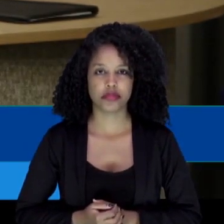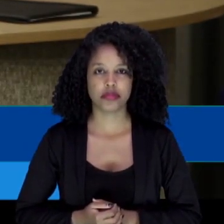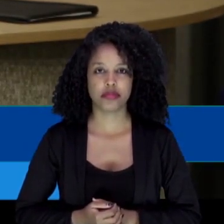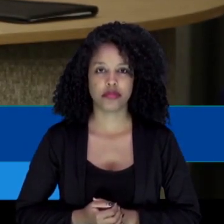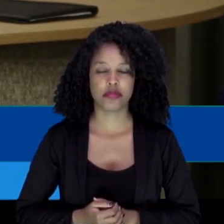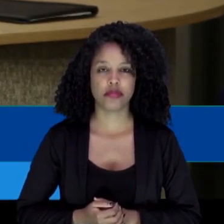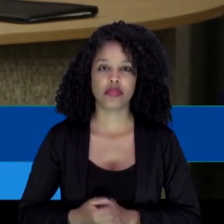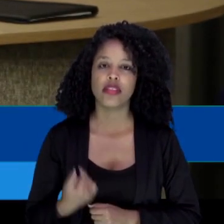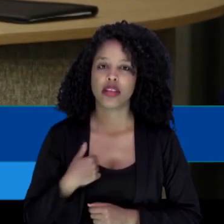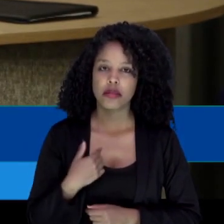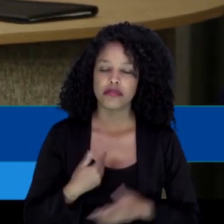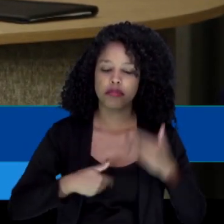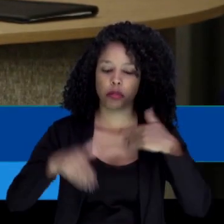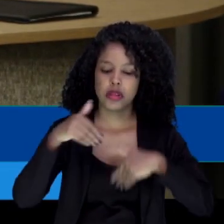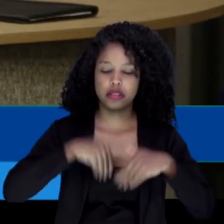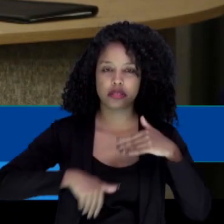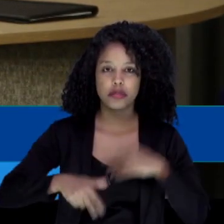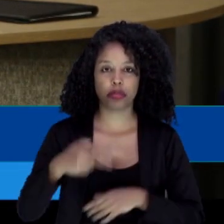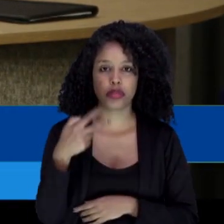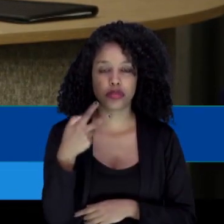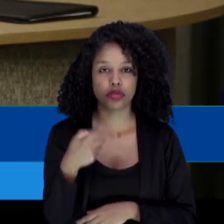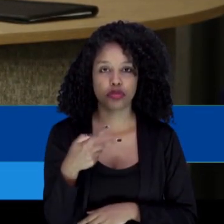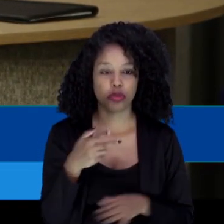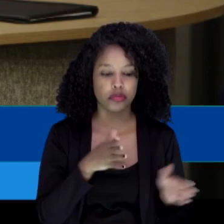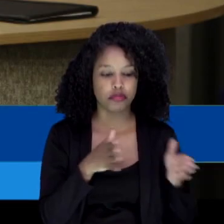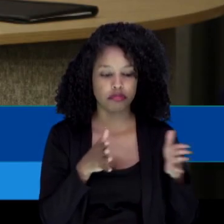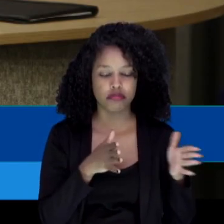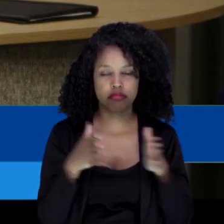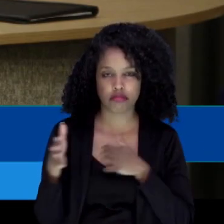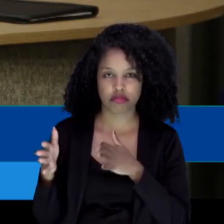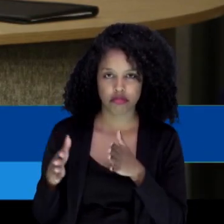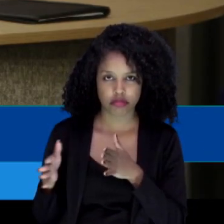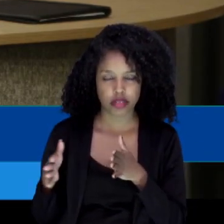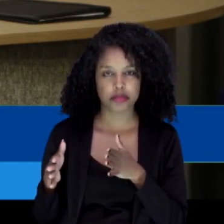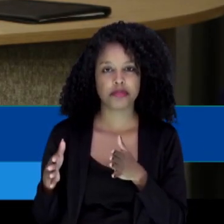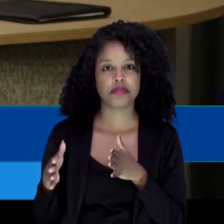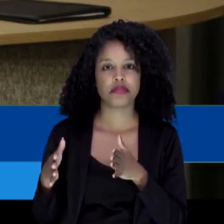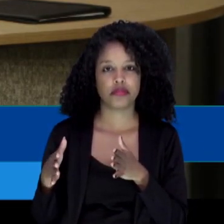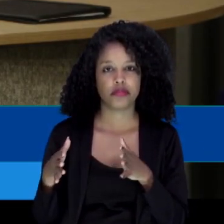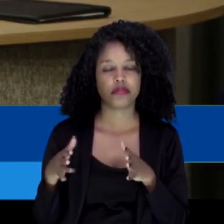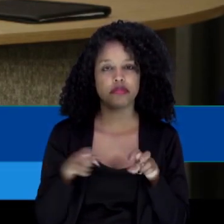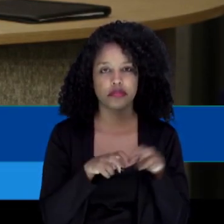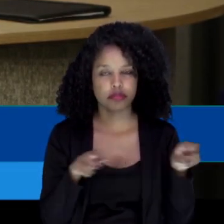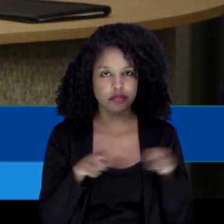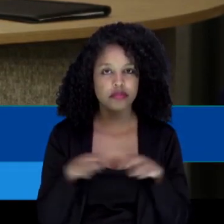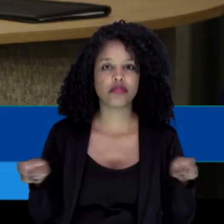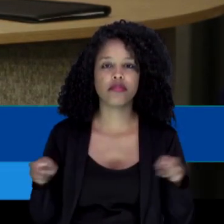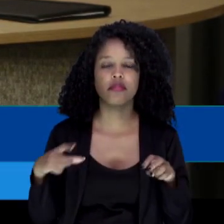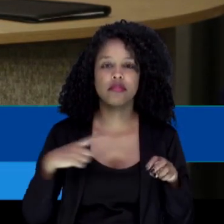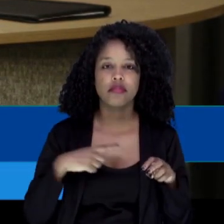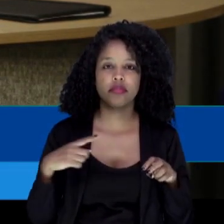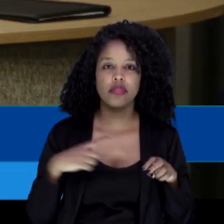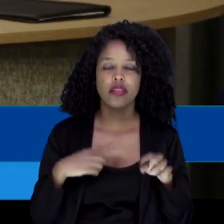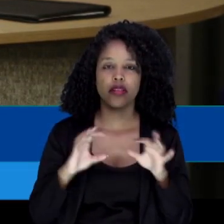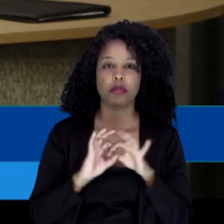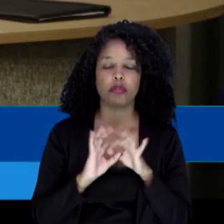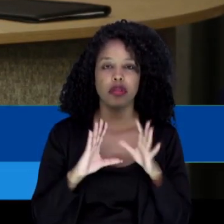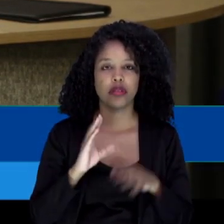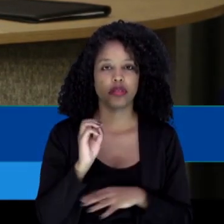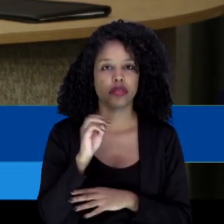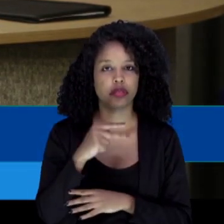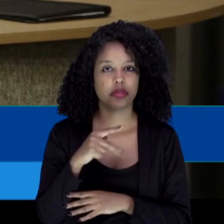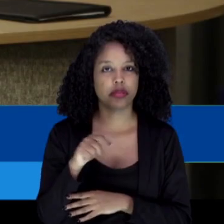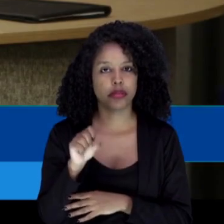estar presente nas duas sessões possibilitam que possibilitaram que seja concedido a compes um